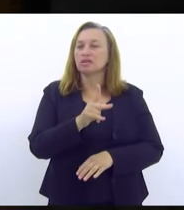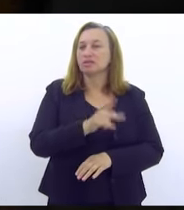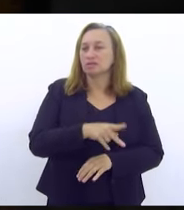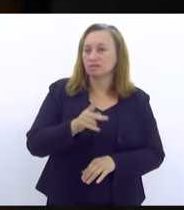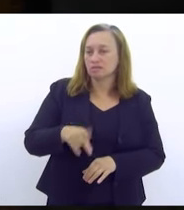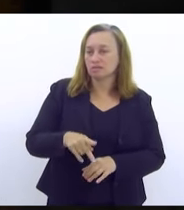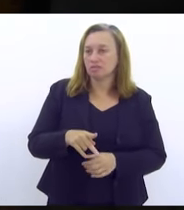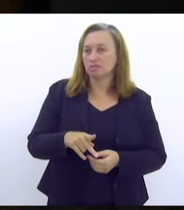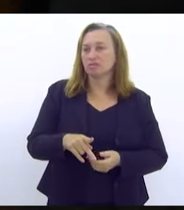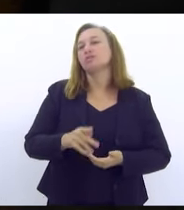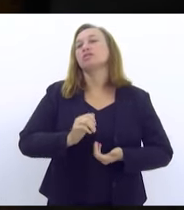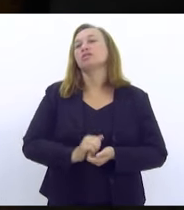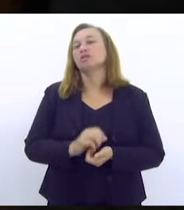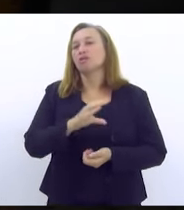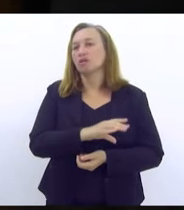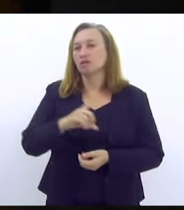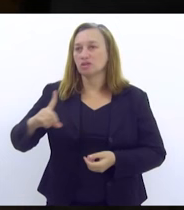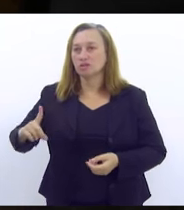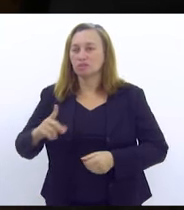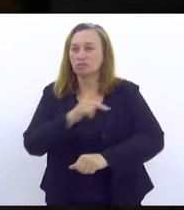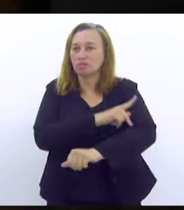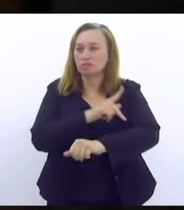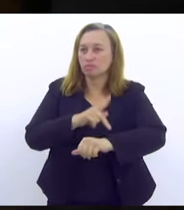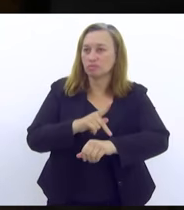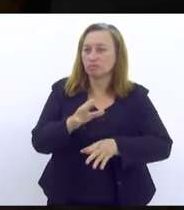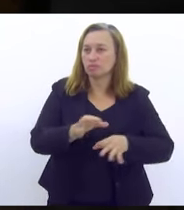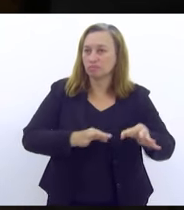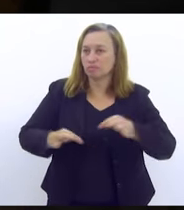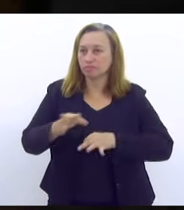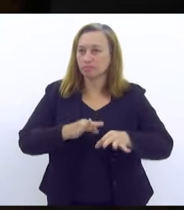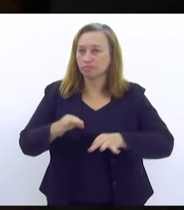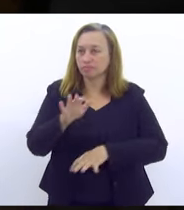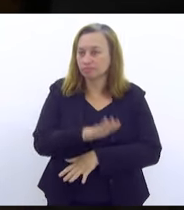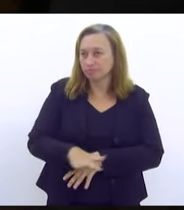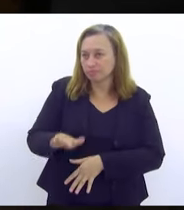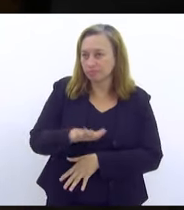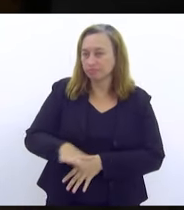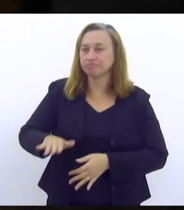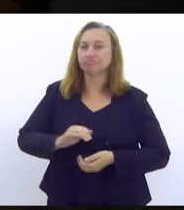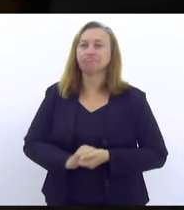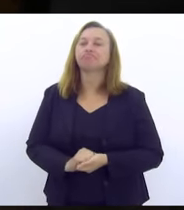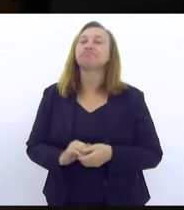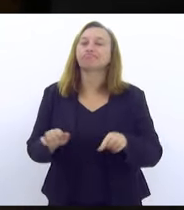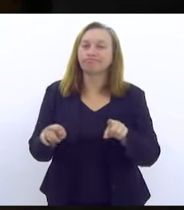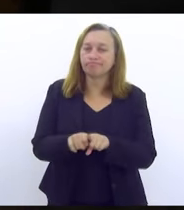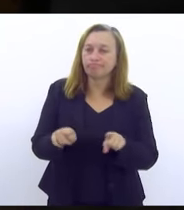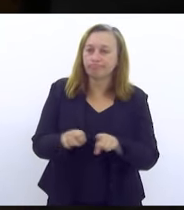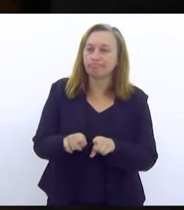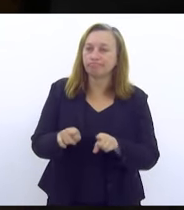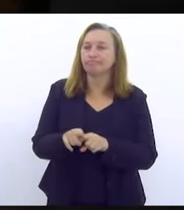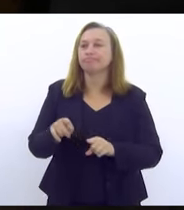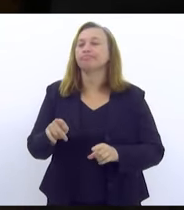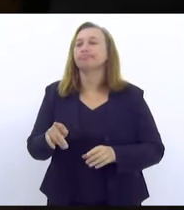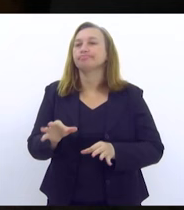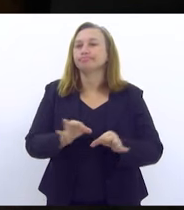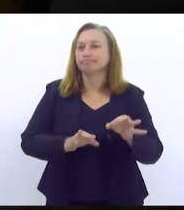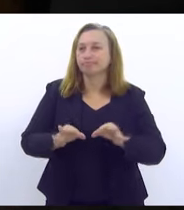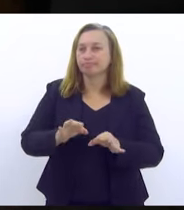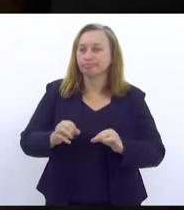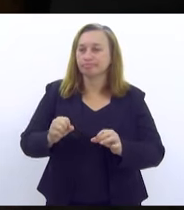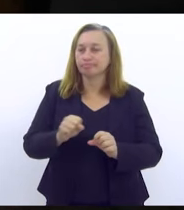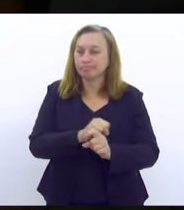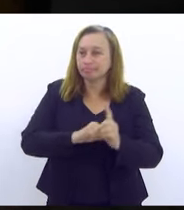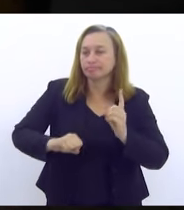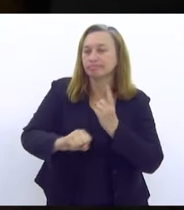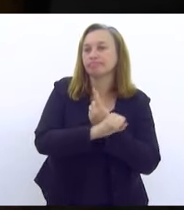Fui coordenadora de projetos pedagógicos na área infanto-juvenil e também projetos sociais, onde